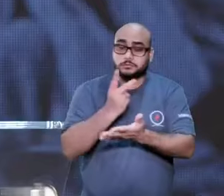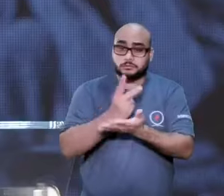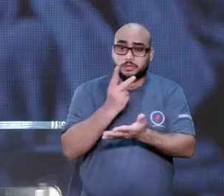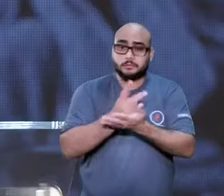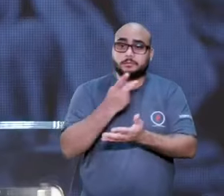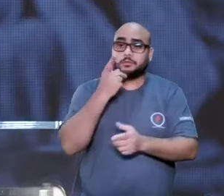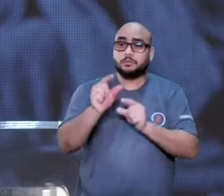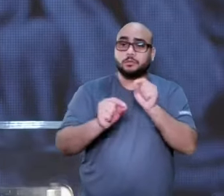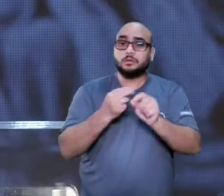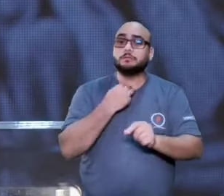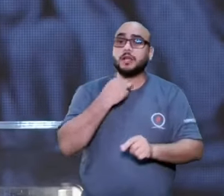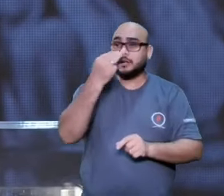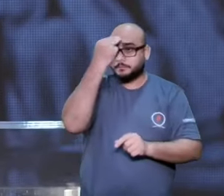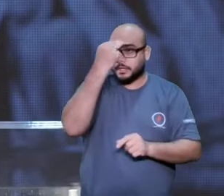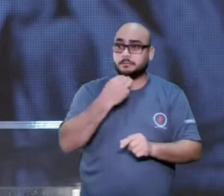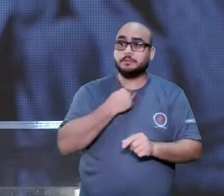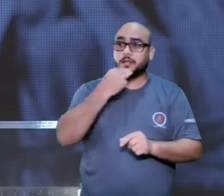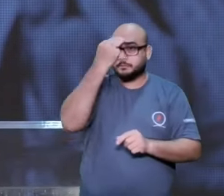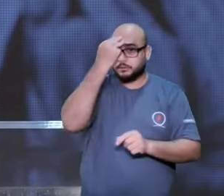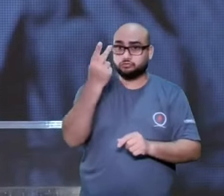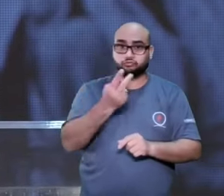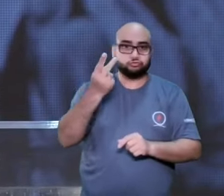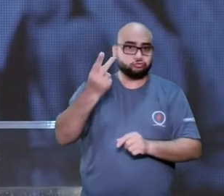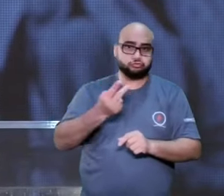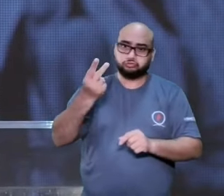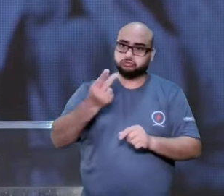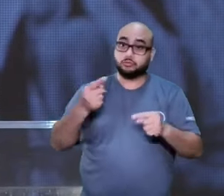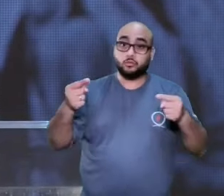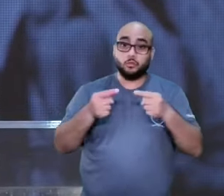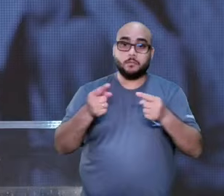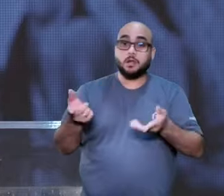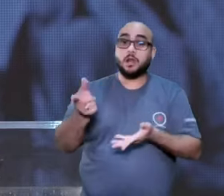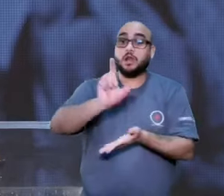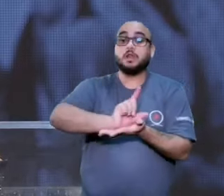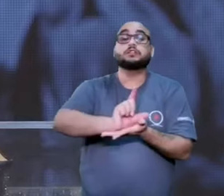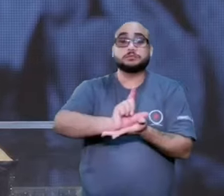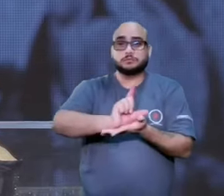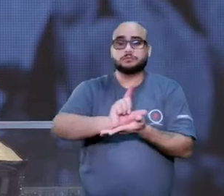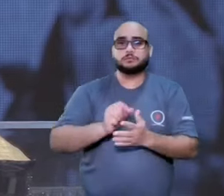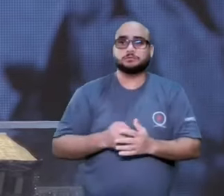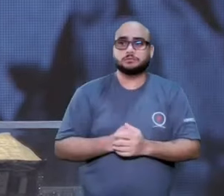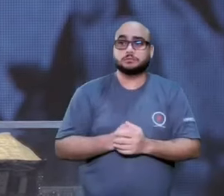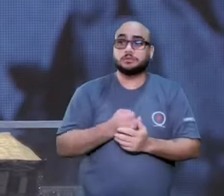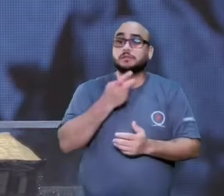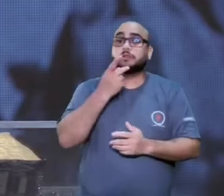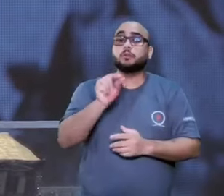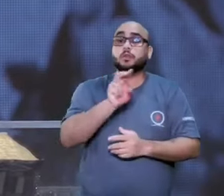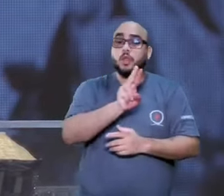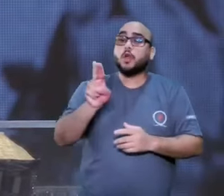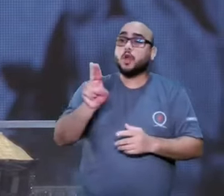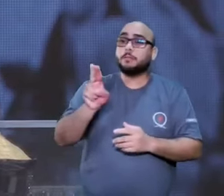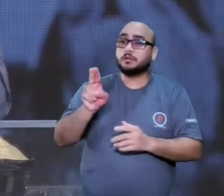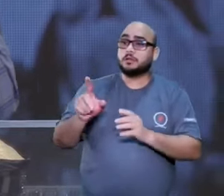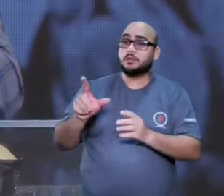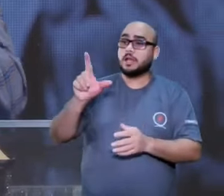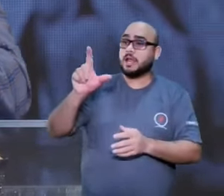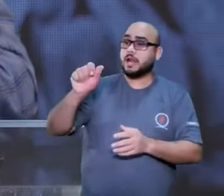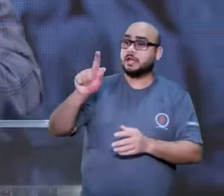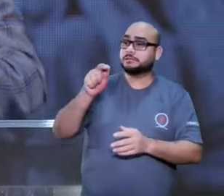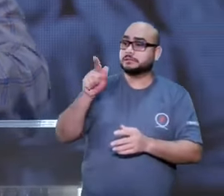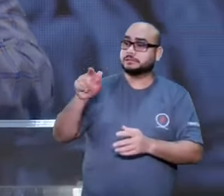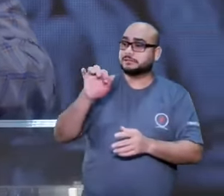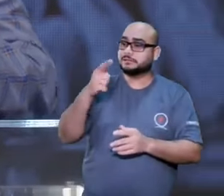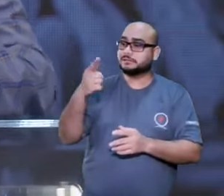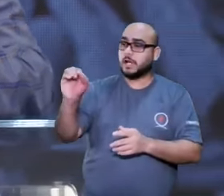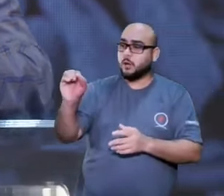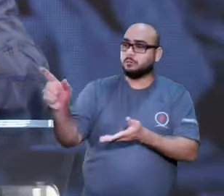Mar e Maria conectada ao irmão é mencionado nome de irmão de Lázaro